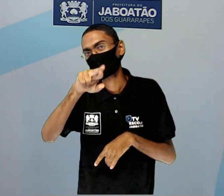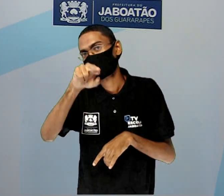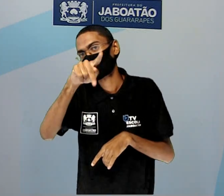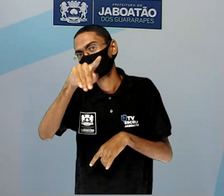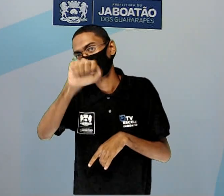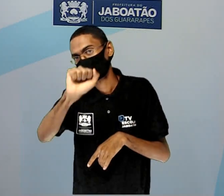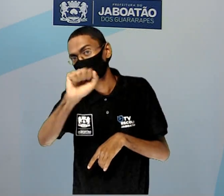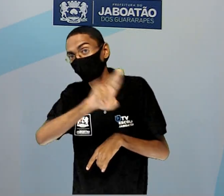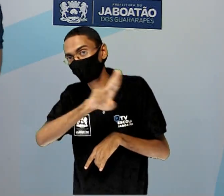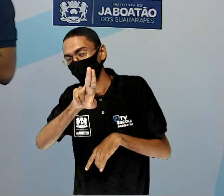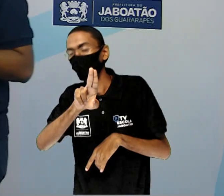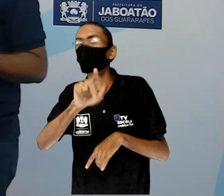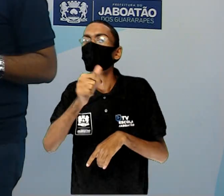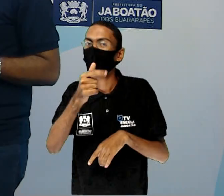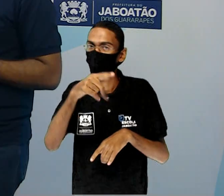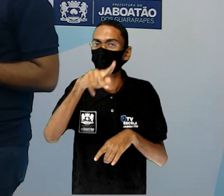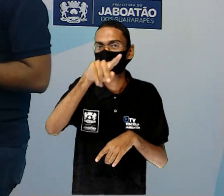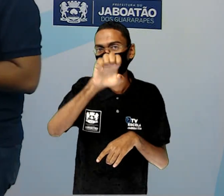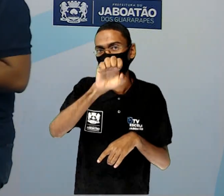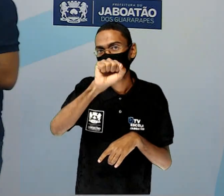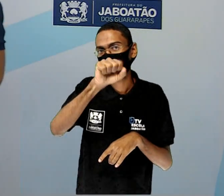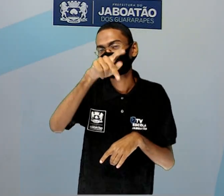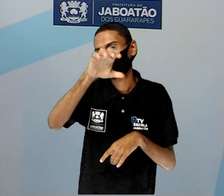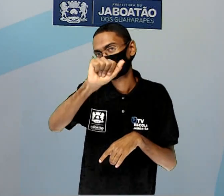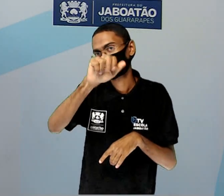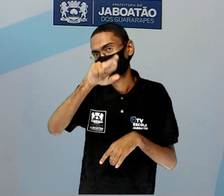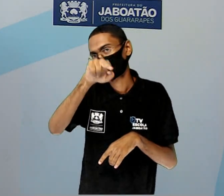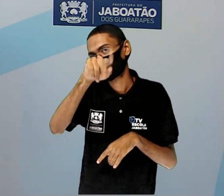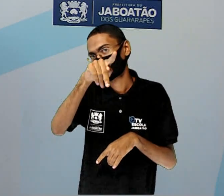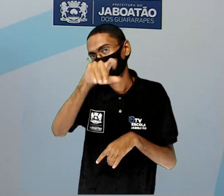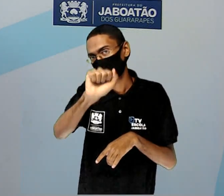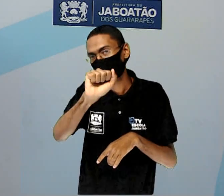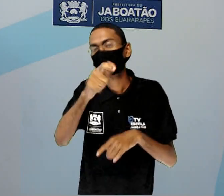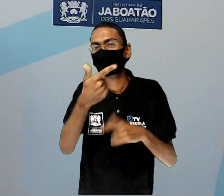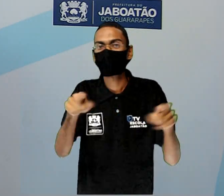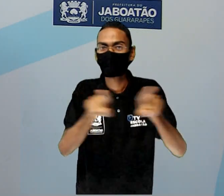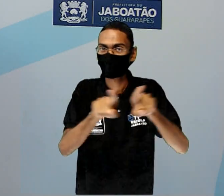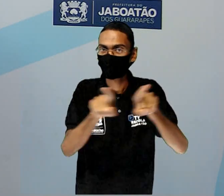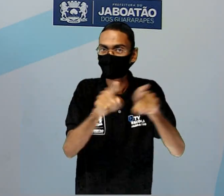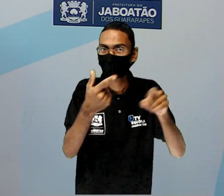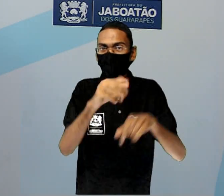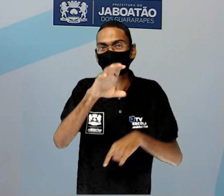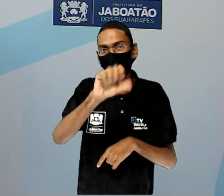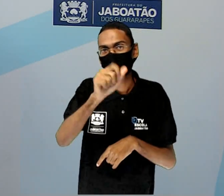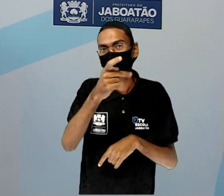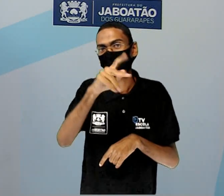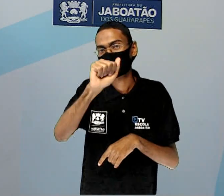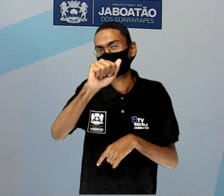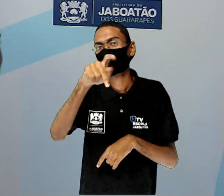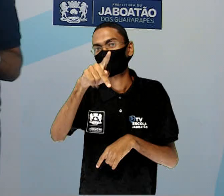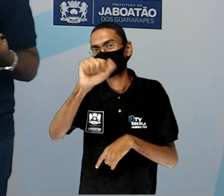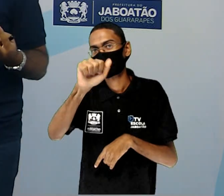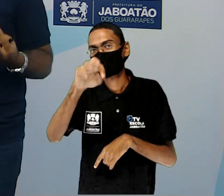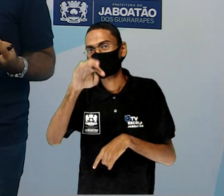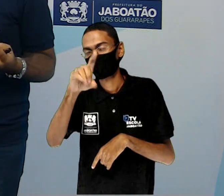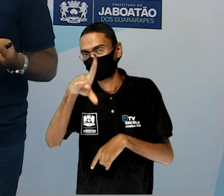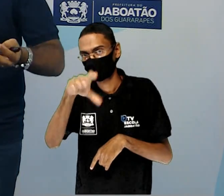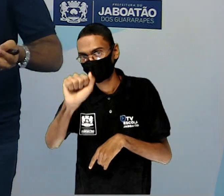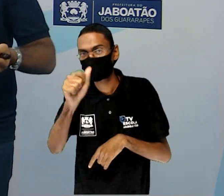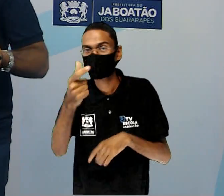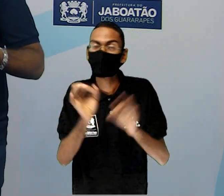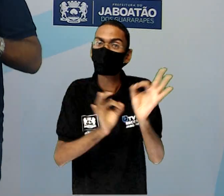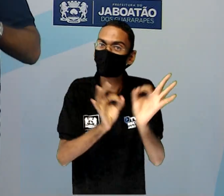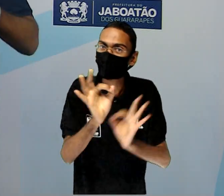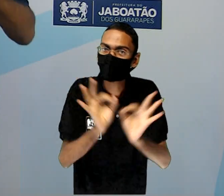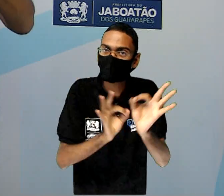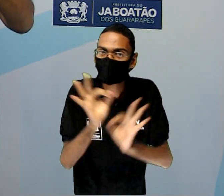aqui, é chamada de escarpa. Nós temos também as chapadas. O que são as chapadas? São formações